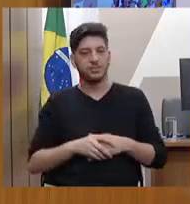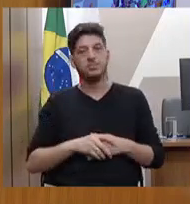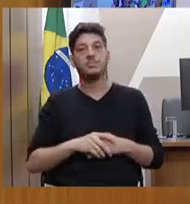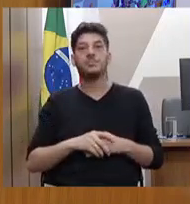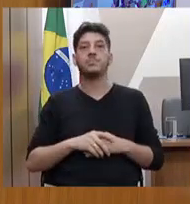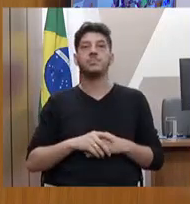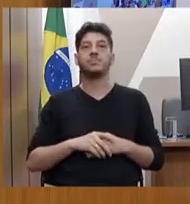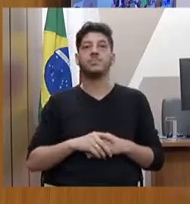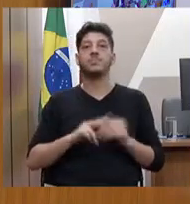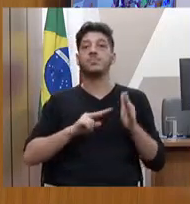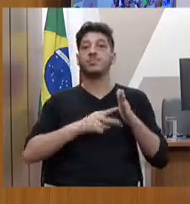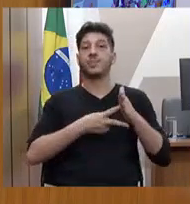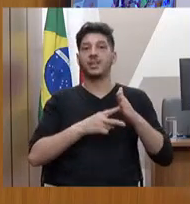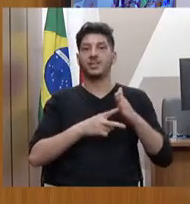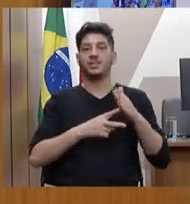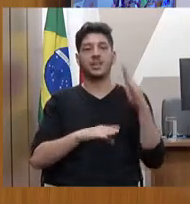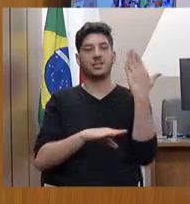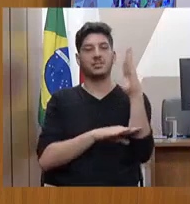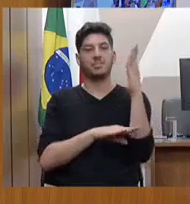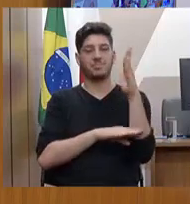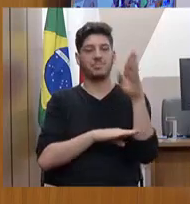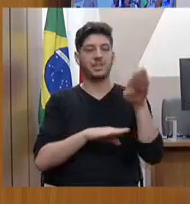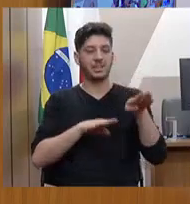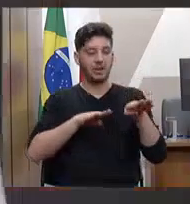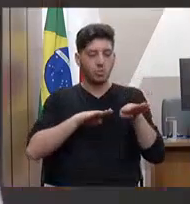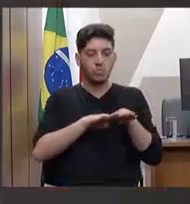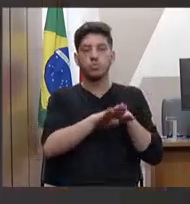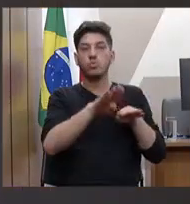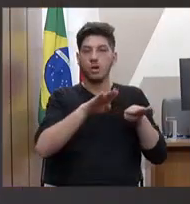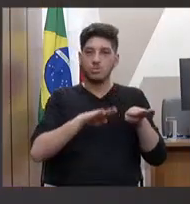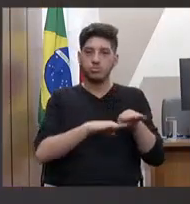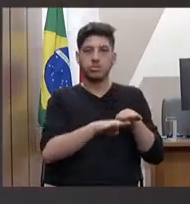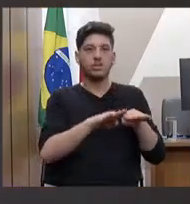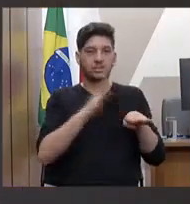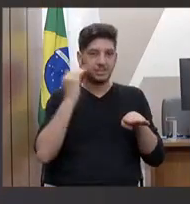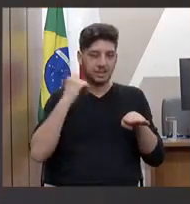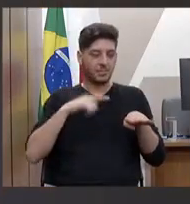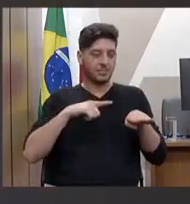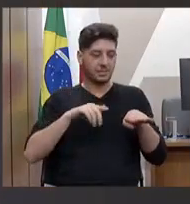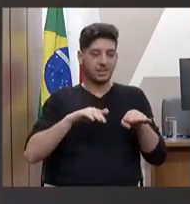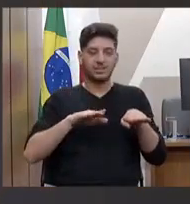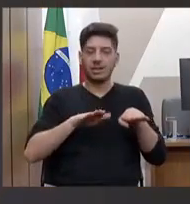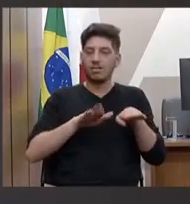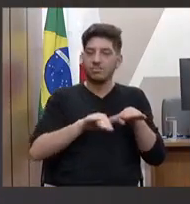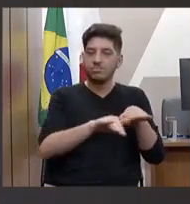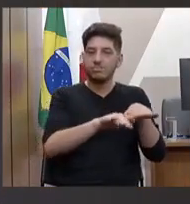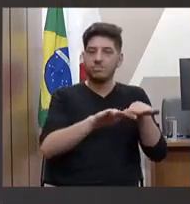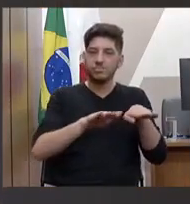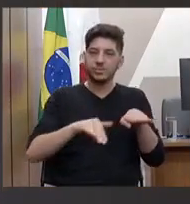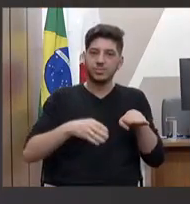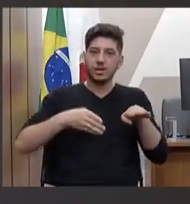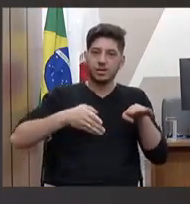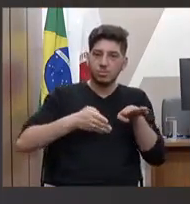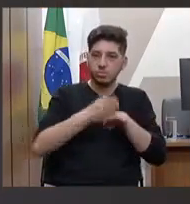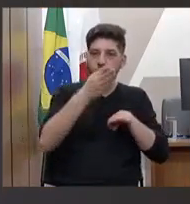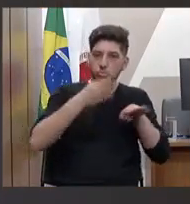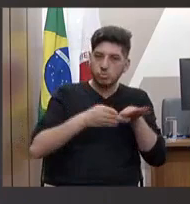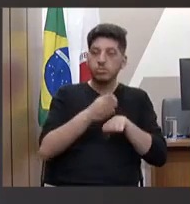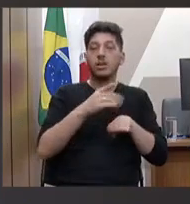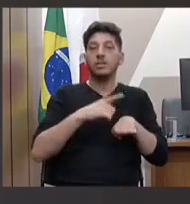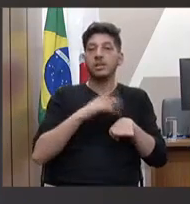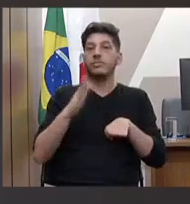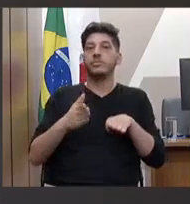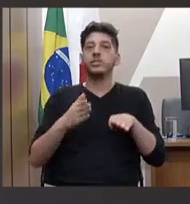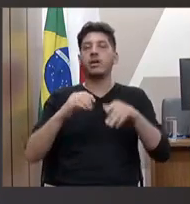Sindicato dos marceneiros agradece por essa oportunidade nós já se vemos aqui umas audiência pública né Betão falando sobre